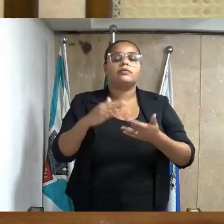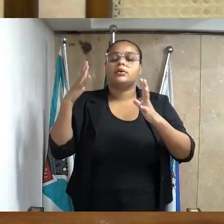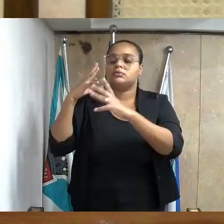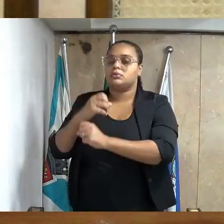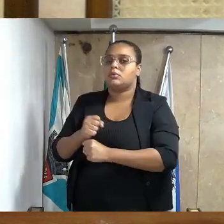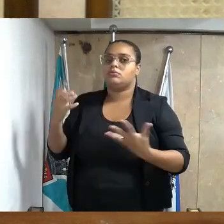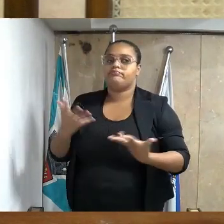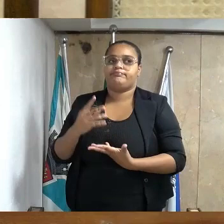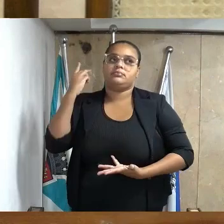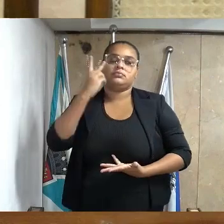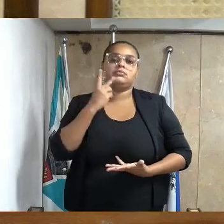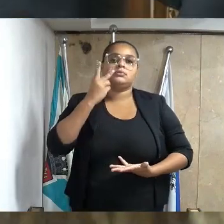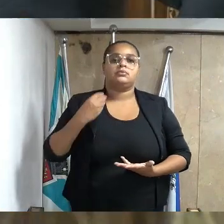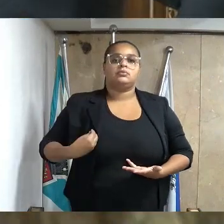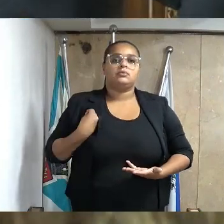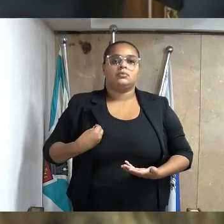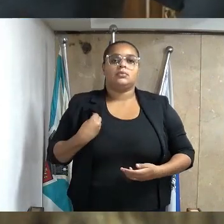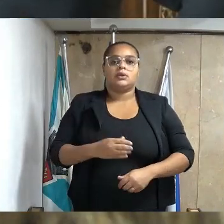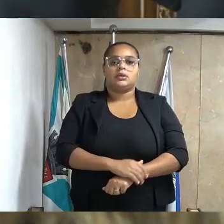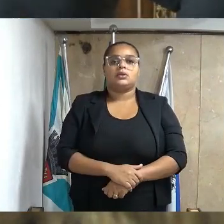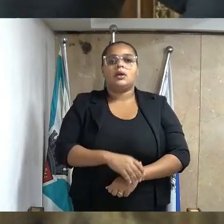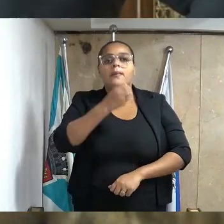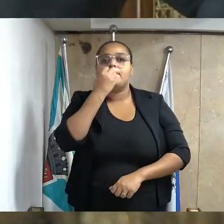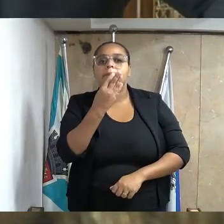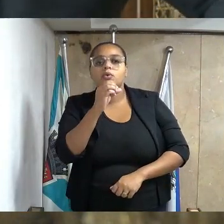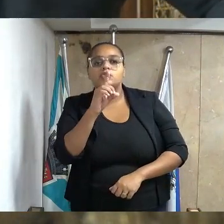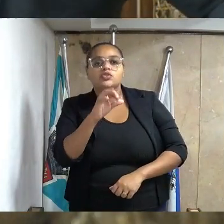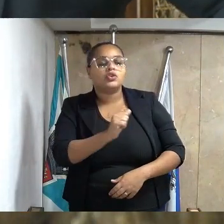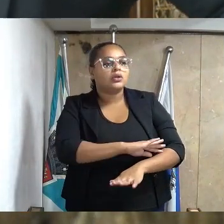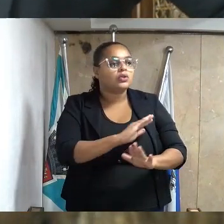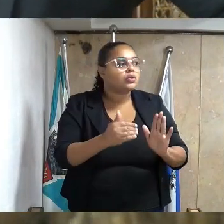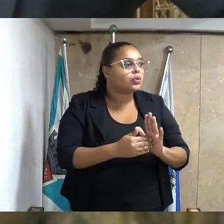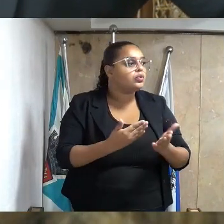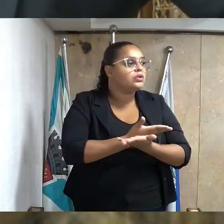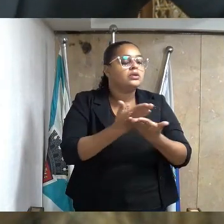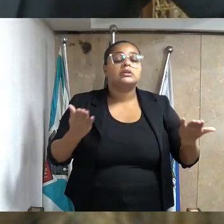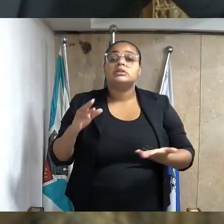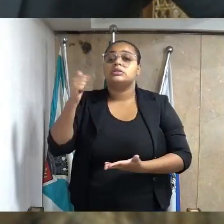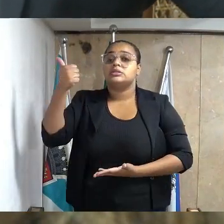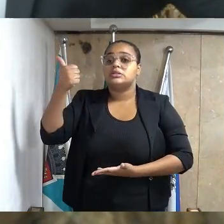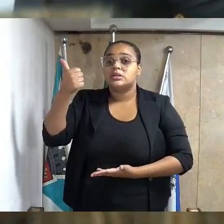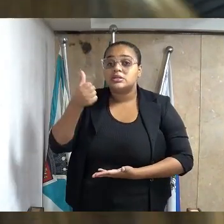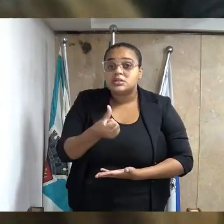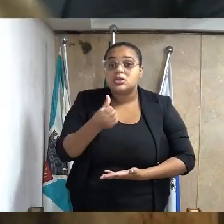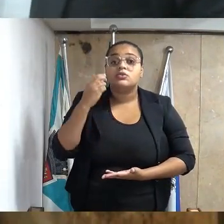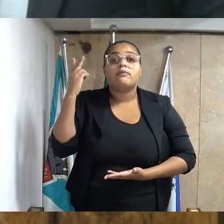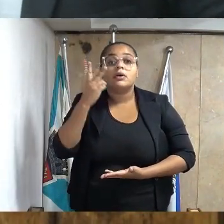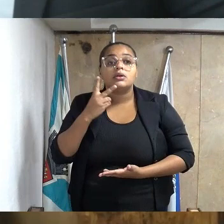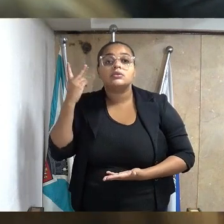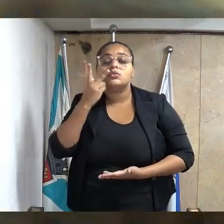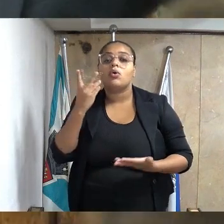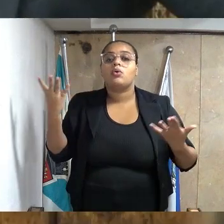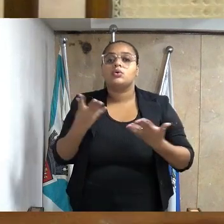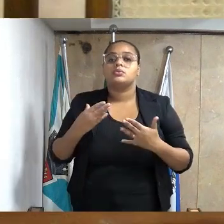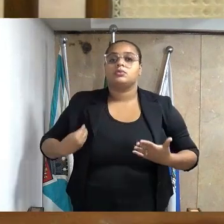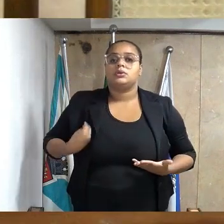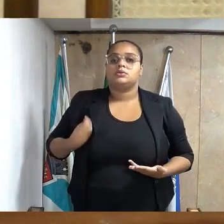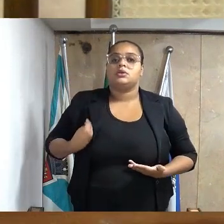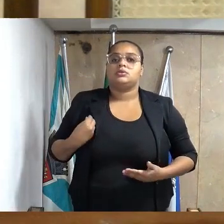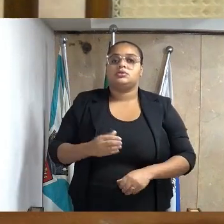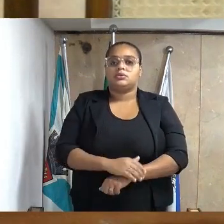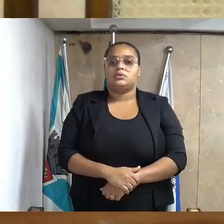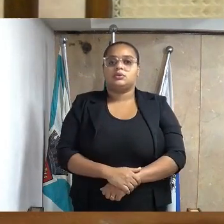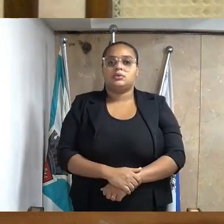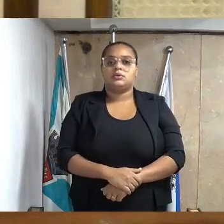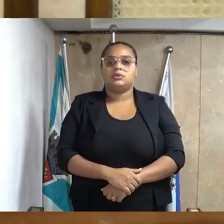verificação de quórum. Bom dia a todos. 16 vereadores presentes, senhor presidente.